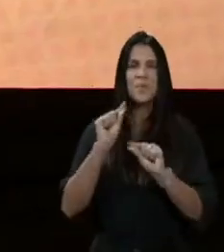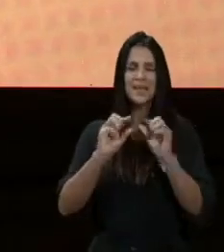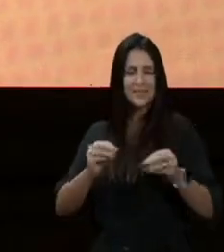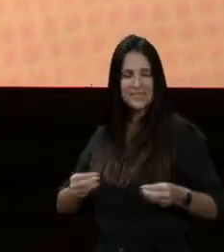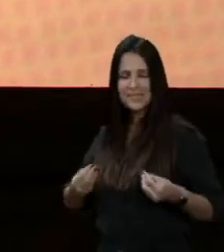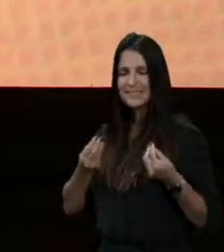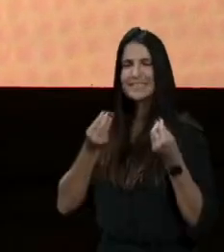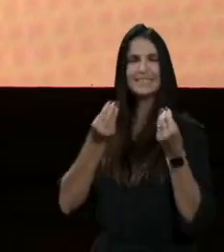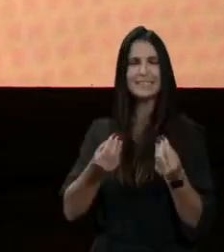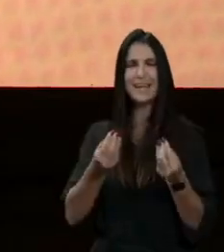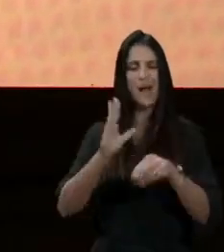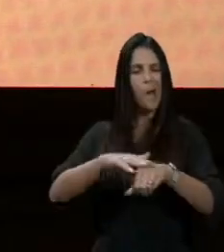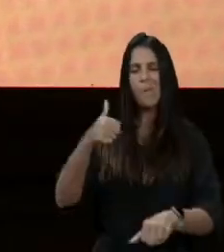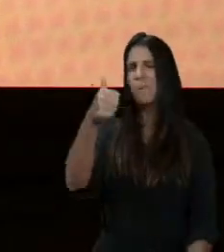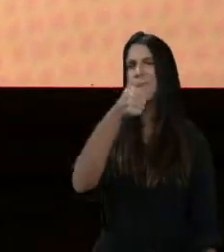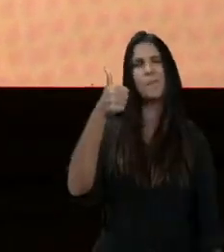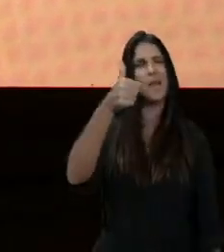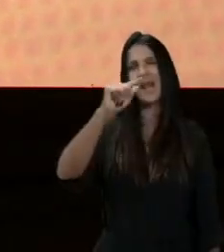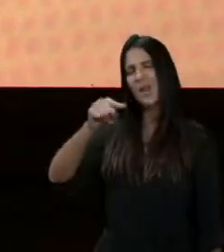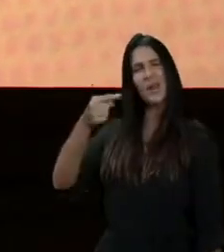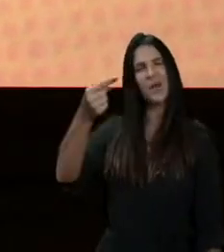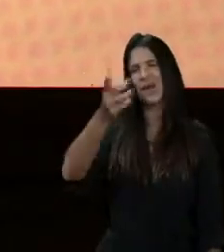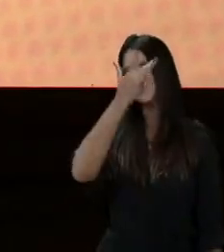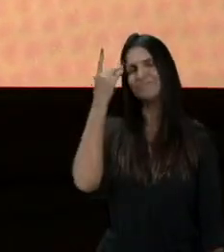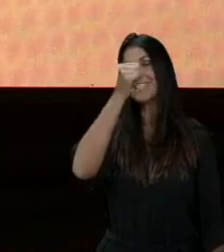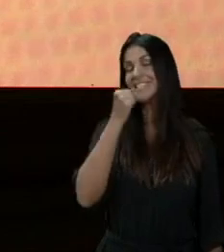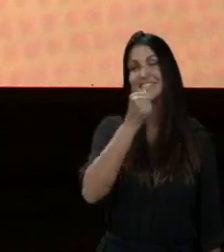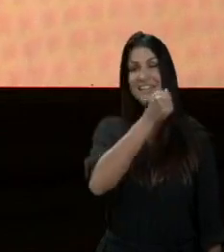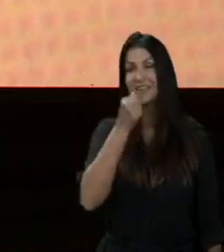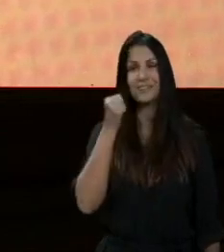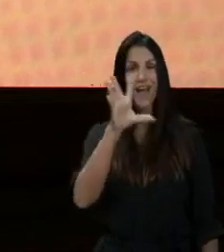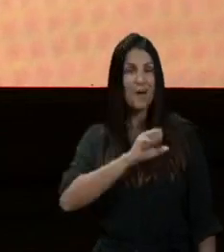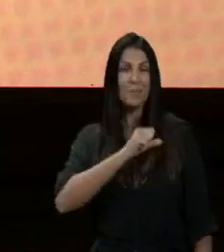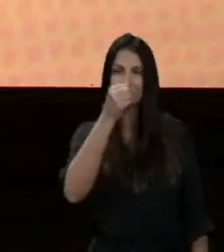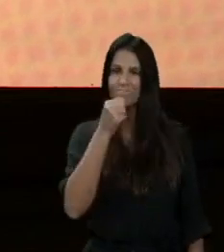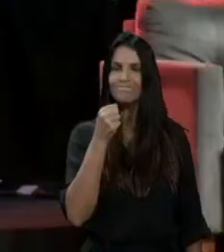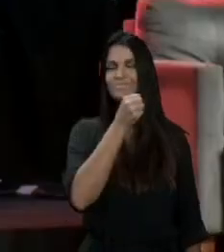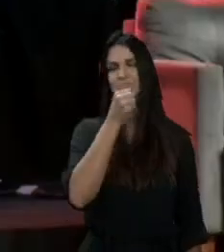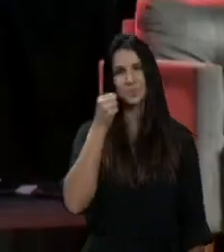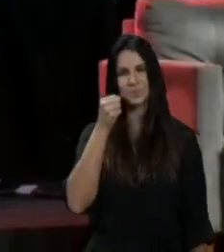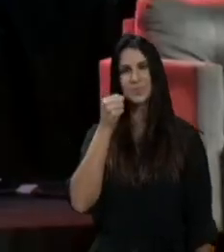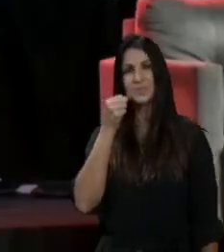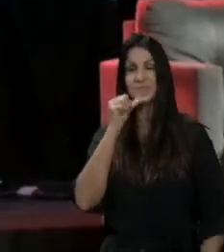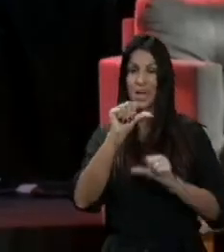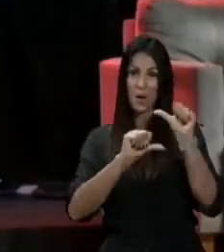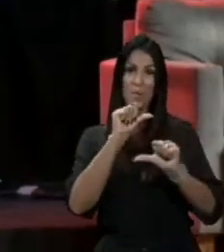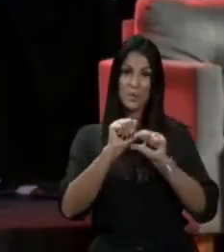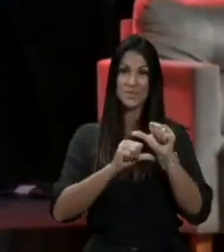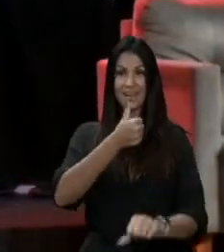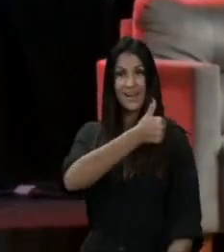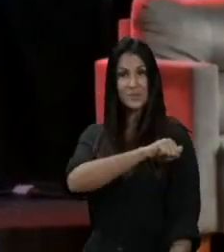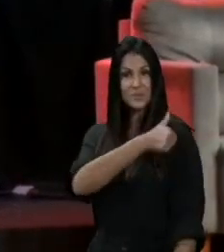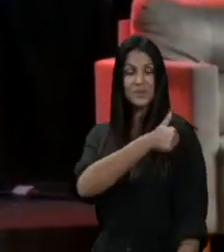Por Amor nós vamos conseguir mudar a cidade se a gente começar uma grande jornada de amor e